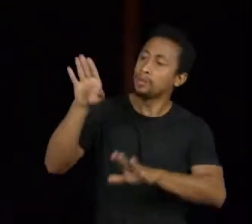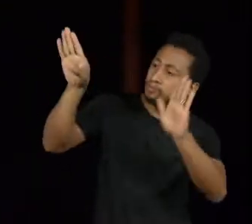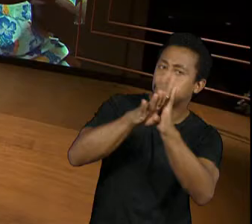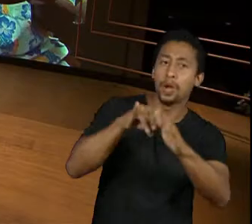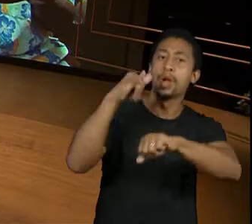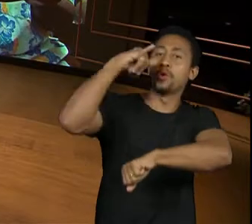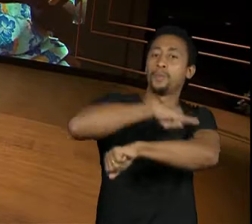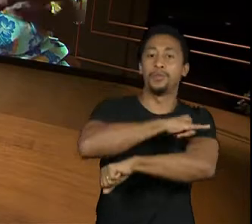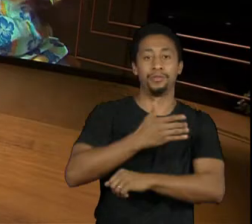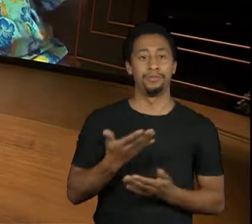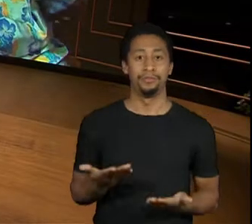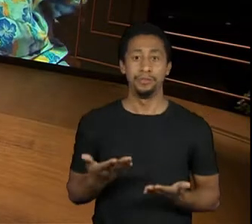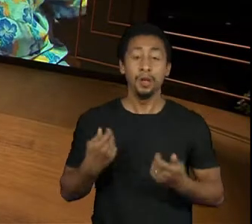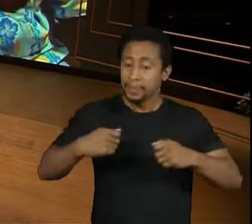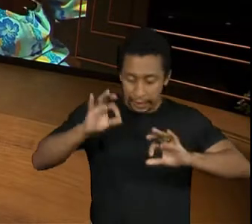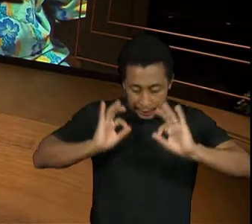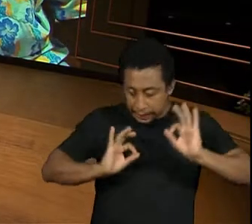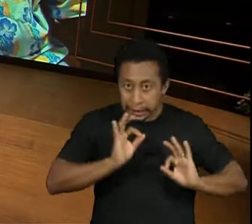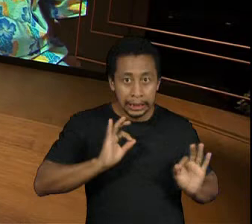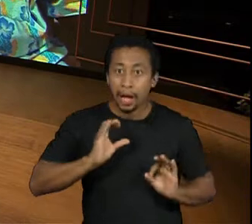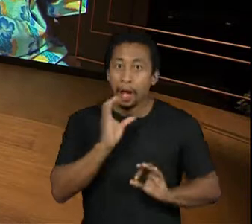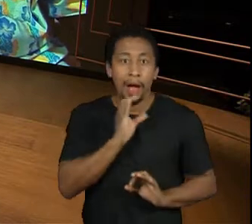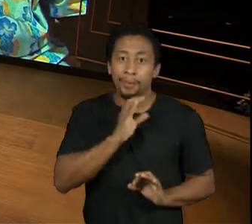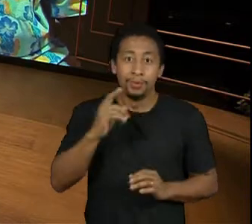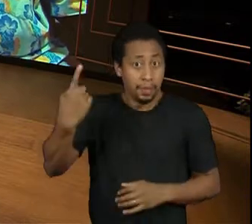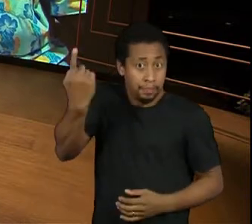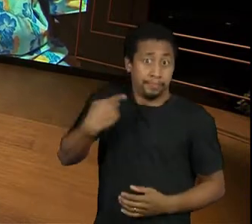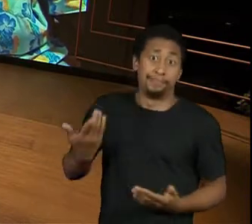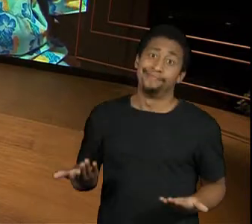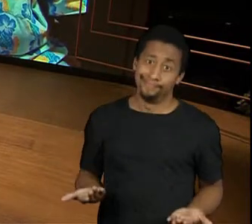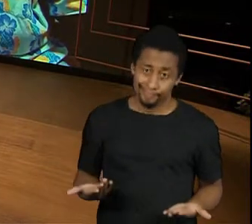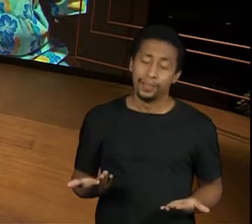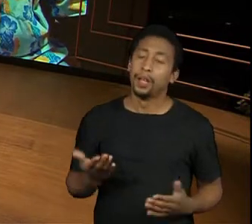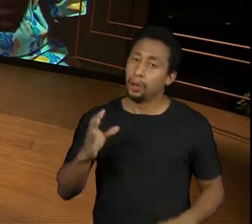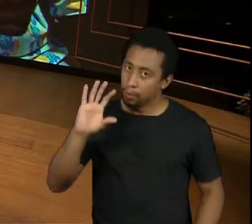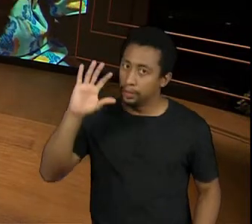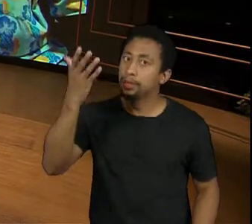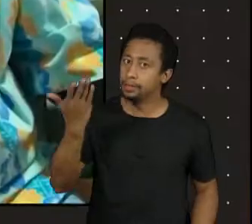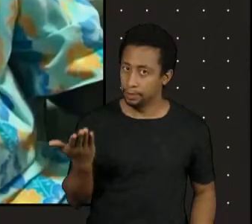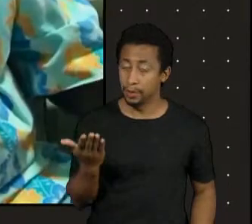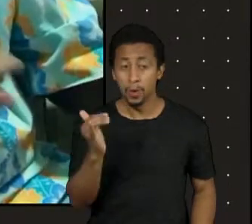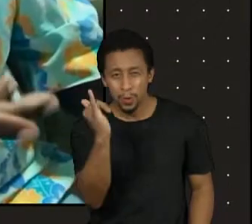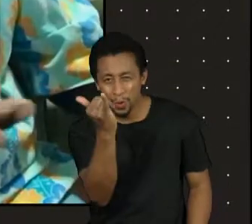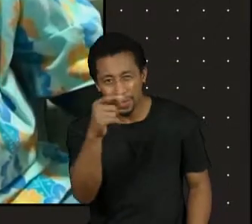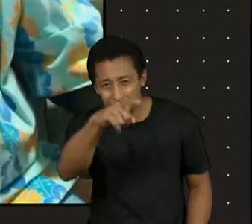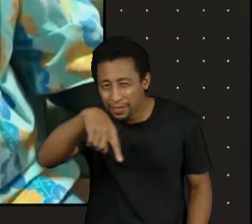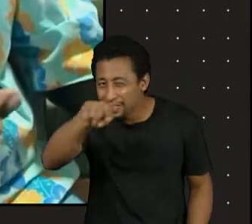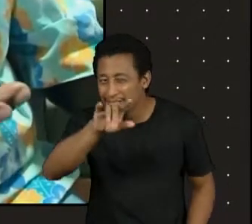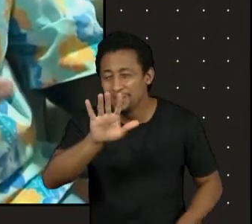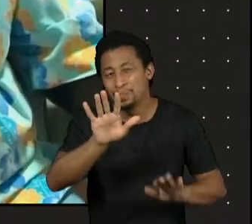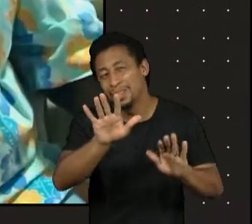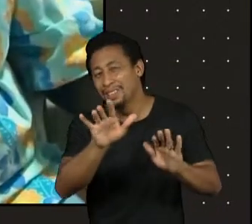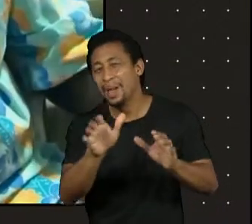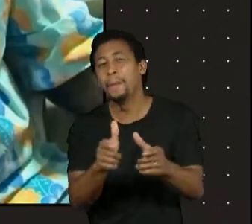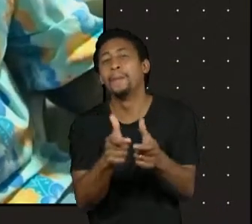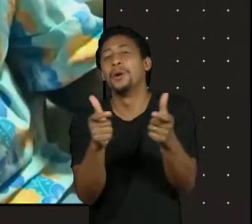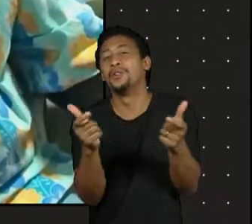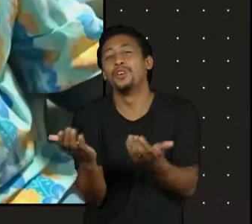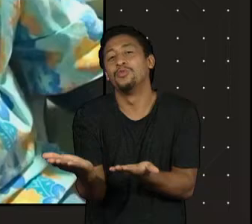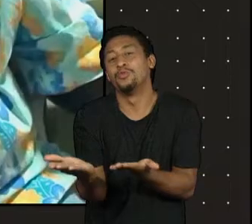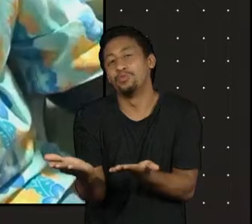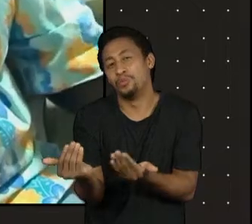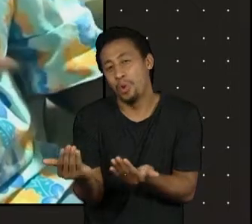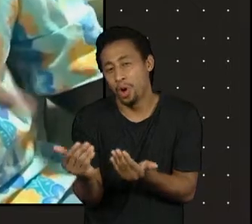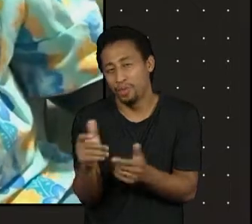ordens. E essas coisas todas aconteceram, né? Eu estou falando isso, mas não sei se os jovens, principalmente os